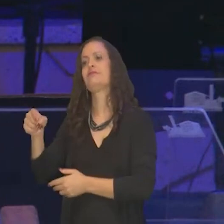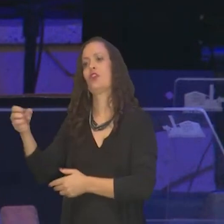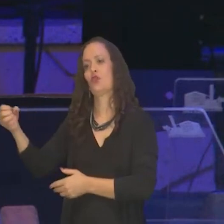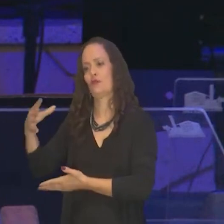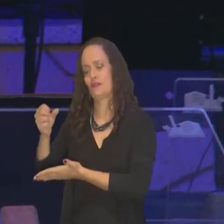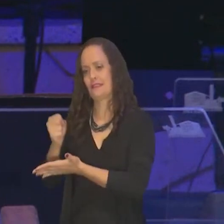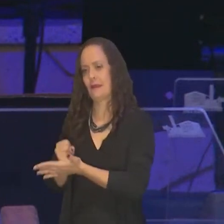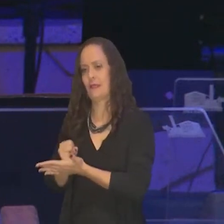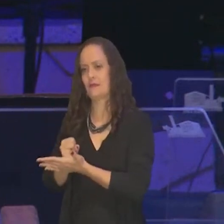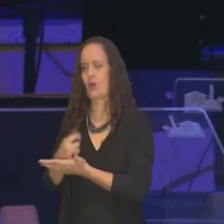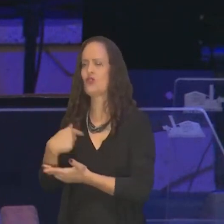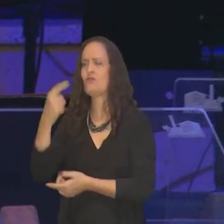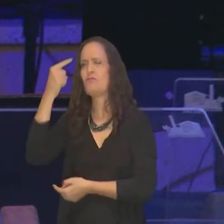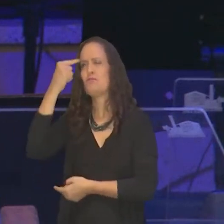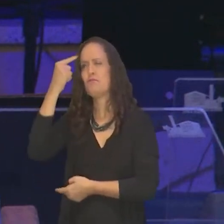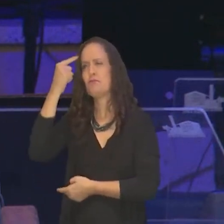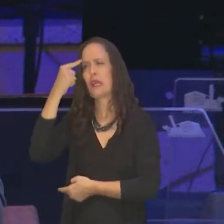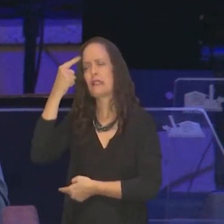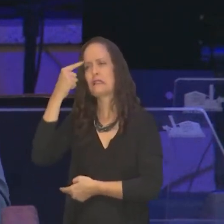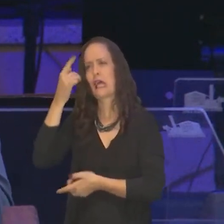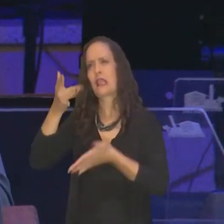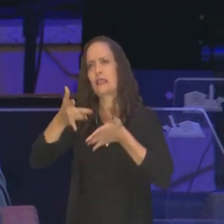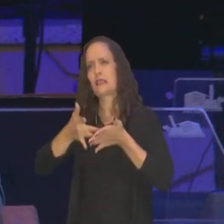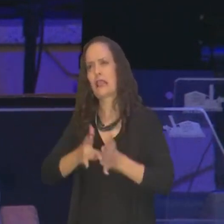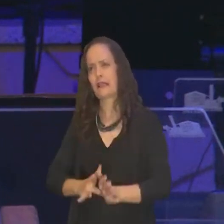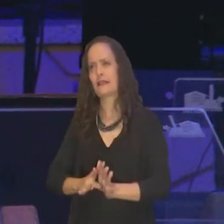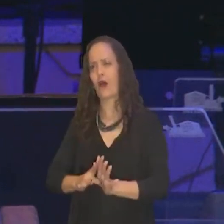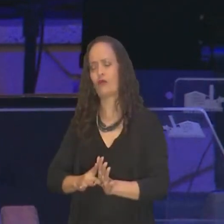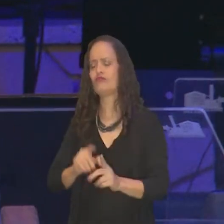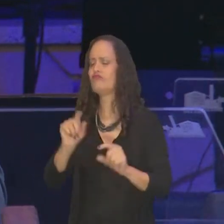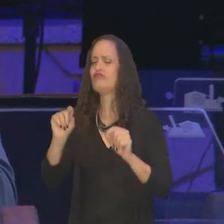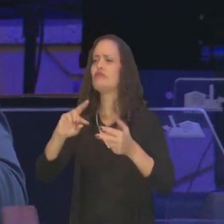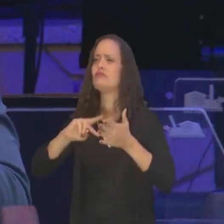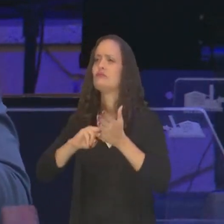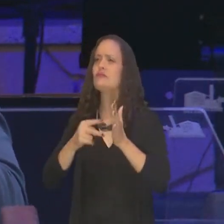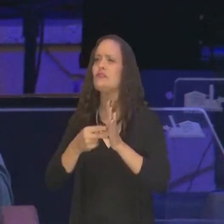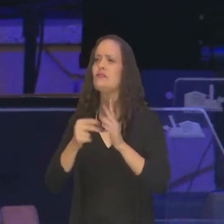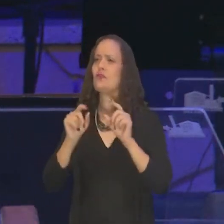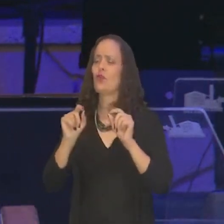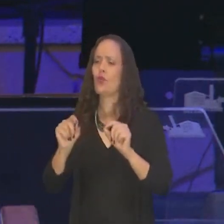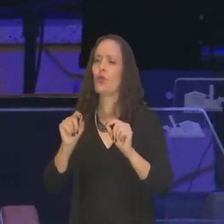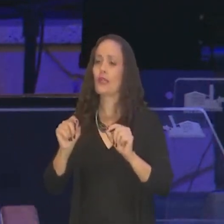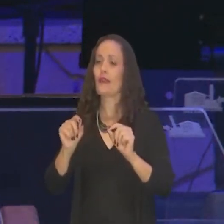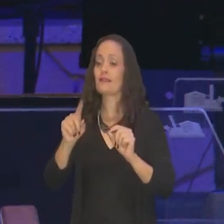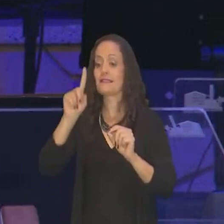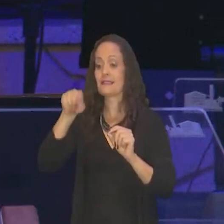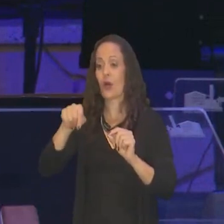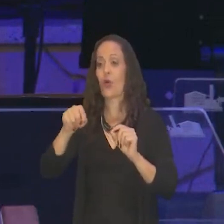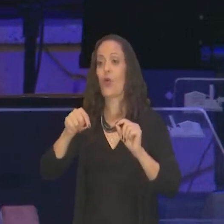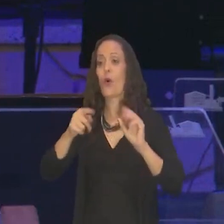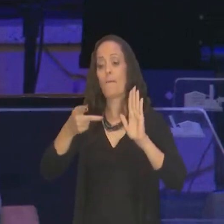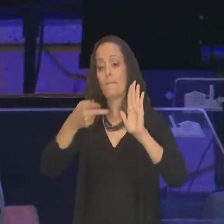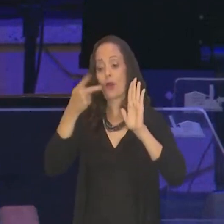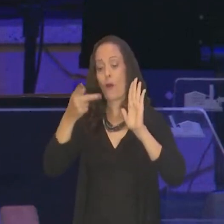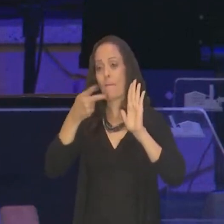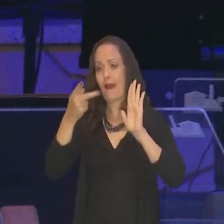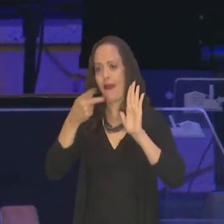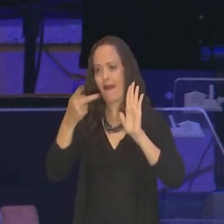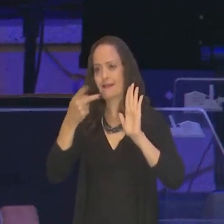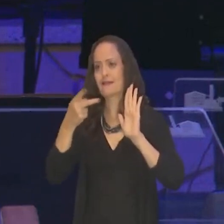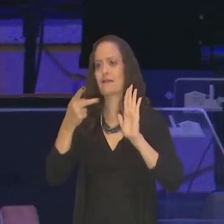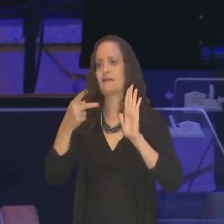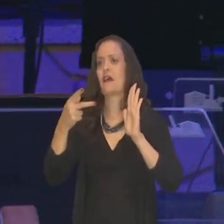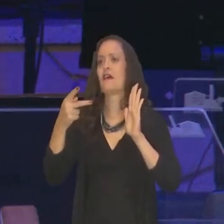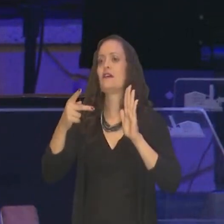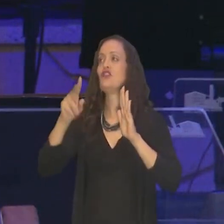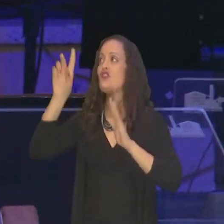então refletimos sobre isso. O Natal é um conjunto de profecias, de anúncio, de mensagens